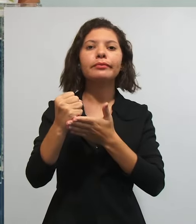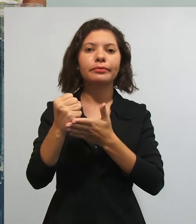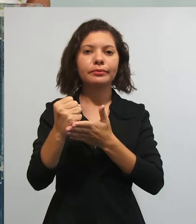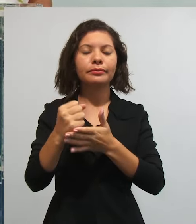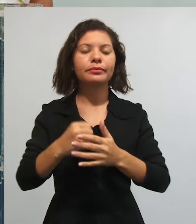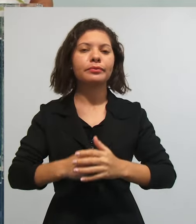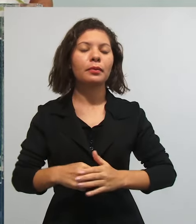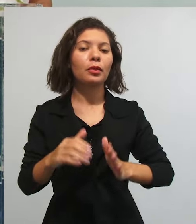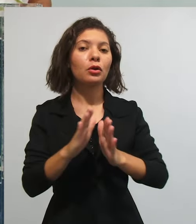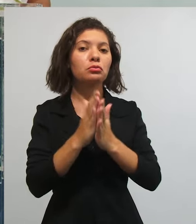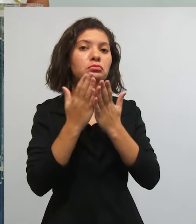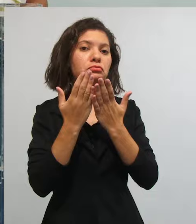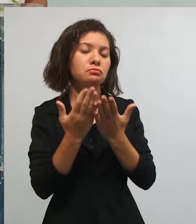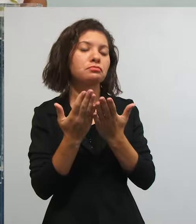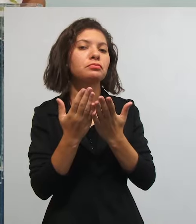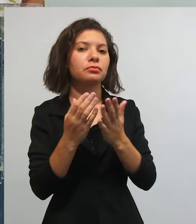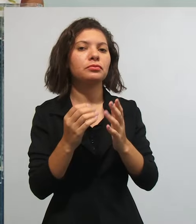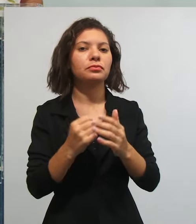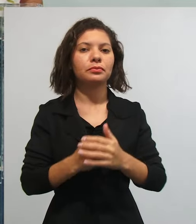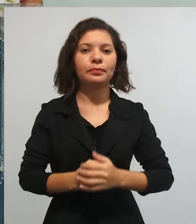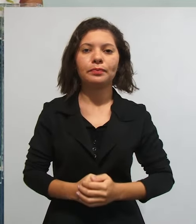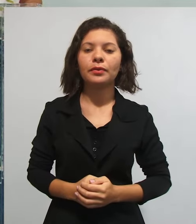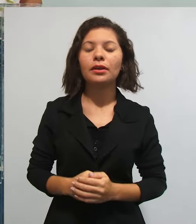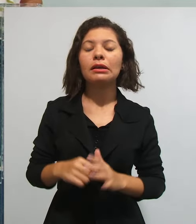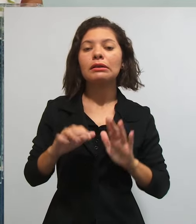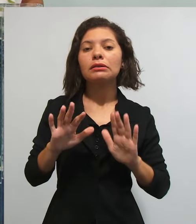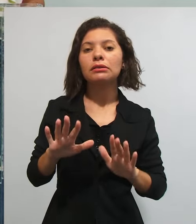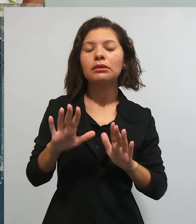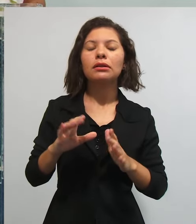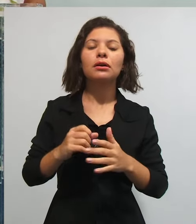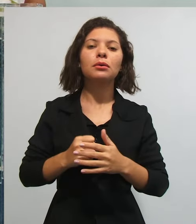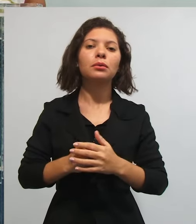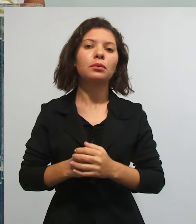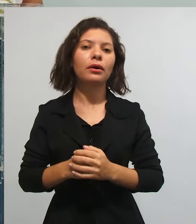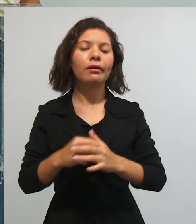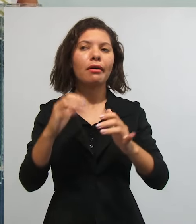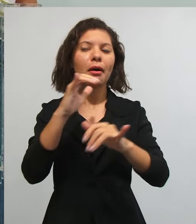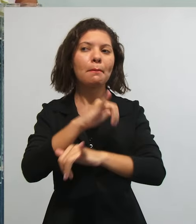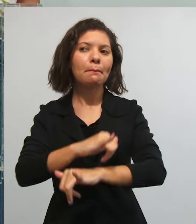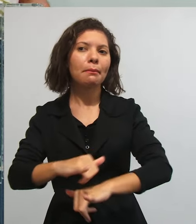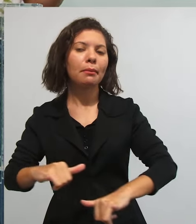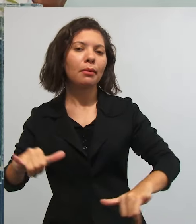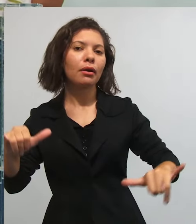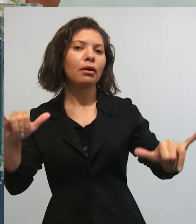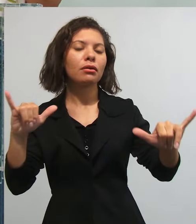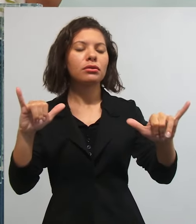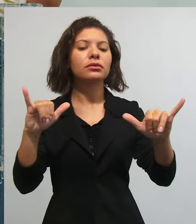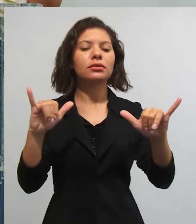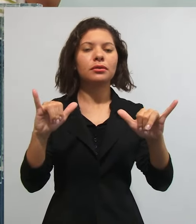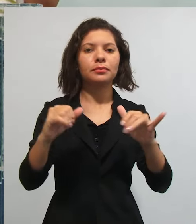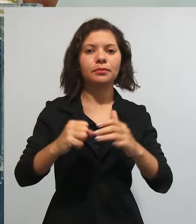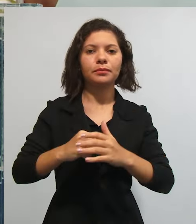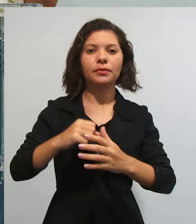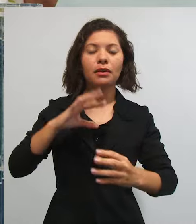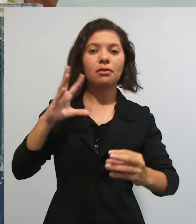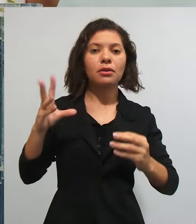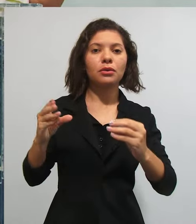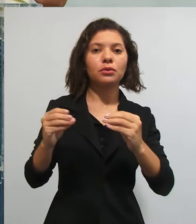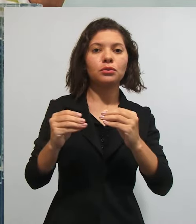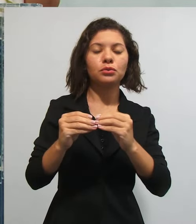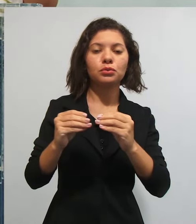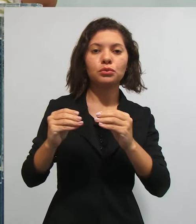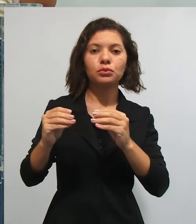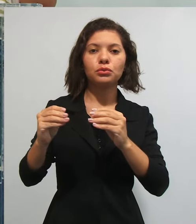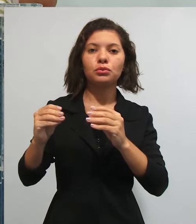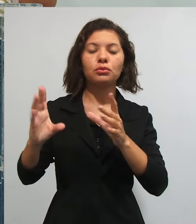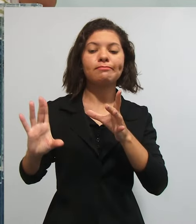Então, tanto o Diário Oficial da União, que é a imprensa nacional, como o IFRO, fazem parte do mesmo ente federado, que é